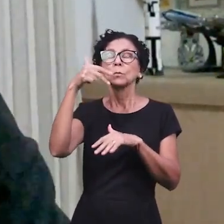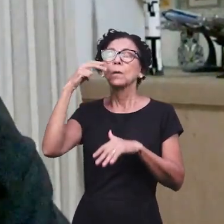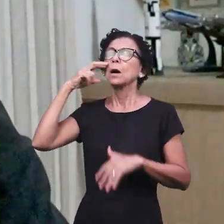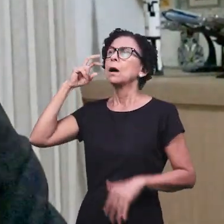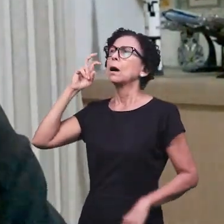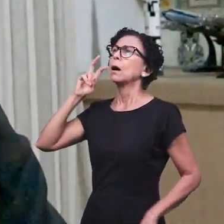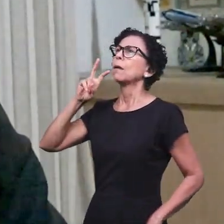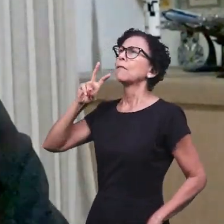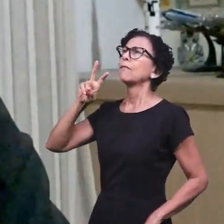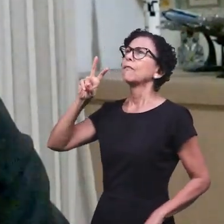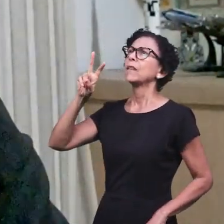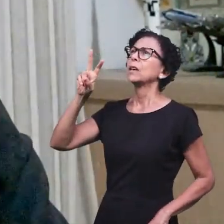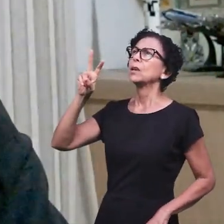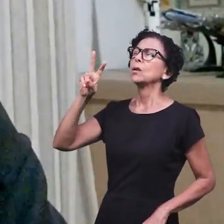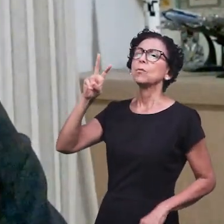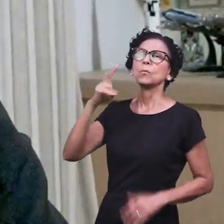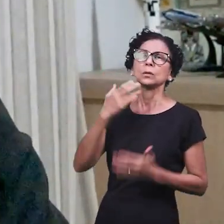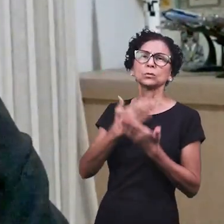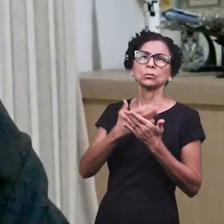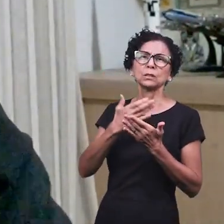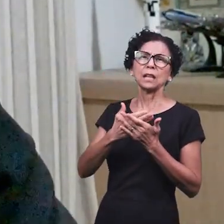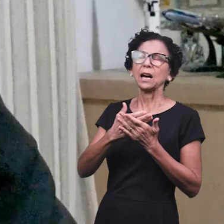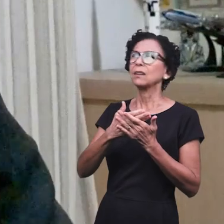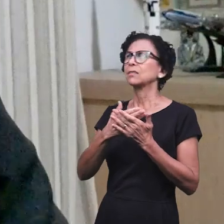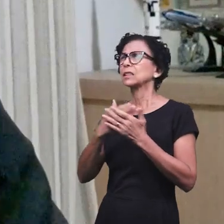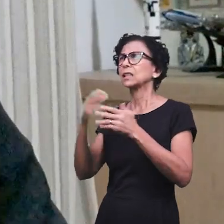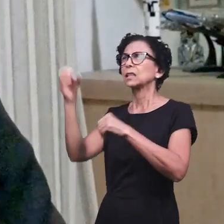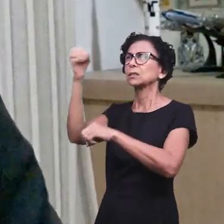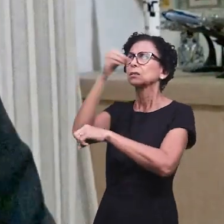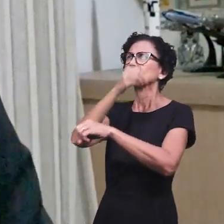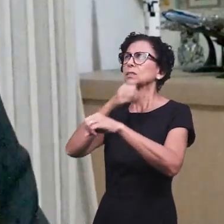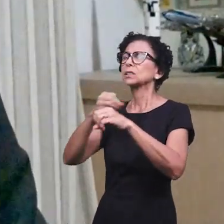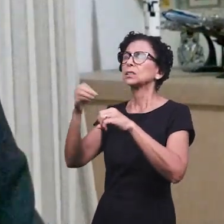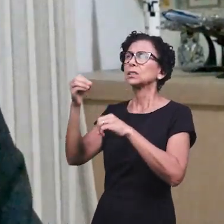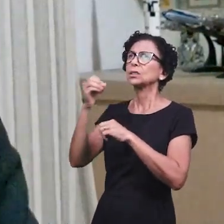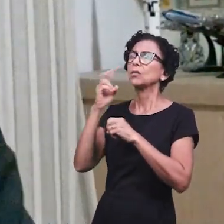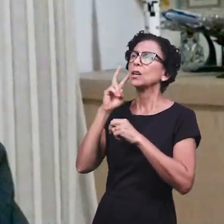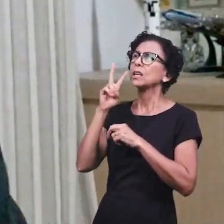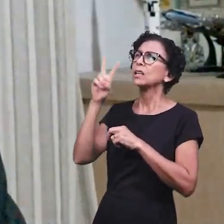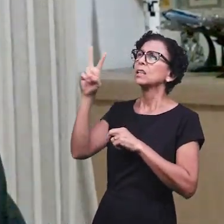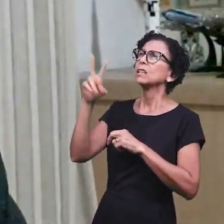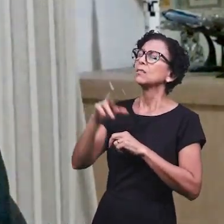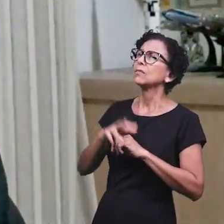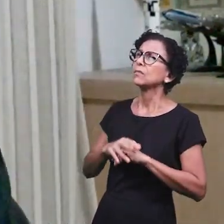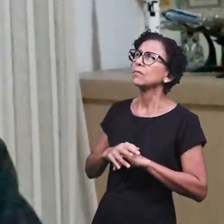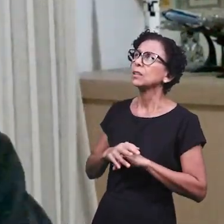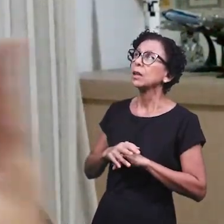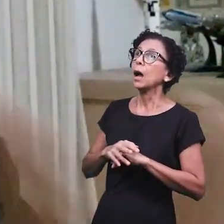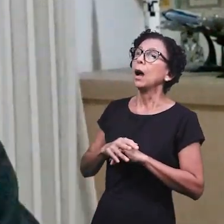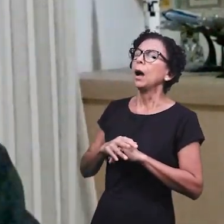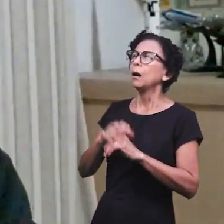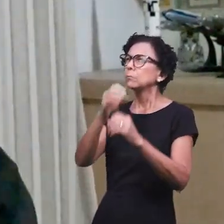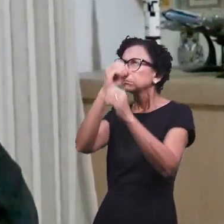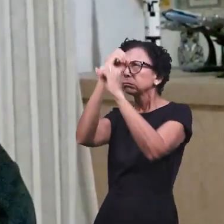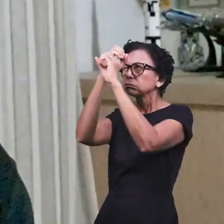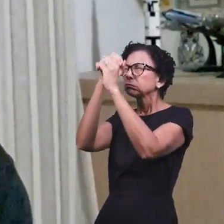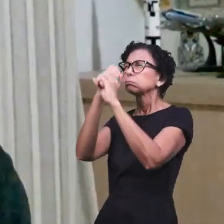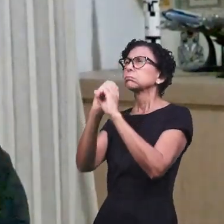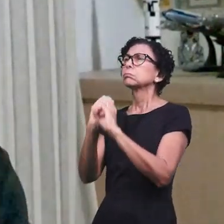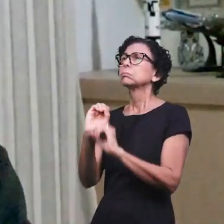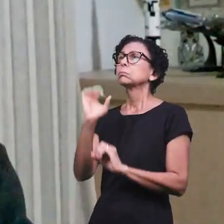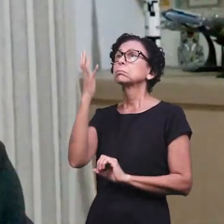astrônomo amador que viu a explosão solar e alertou, né, até com alguma antecedência daquilo ali, e